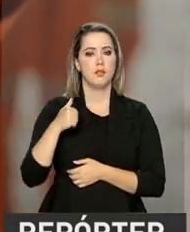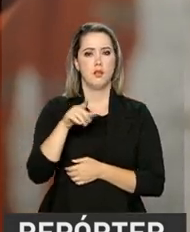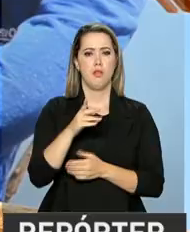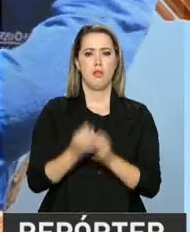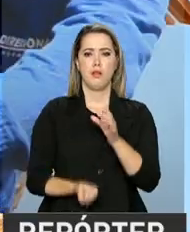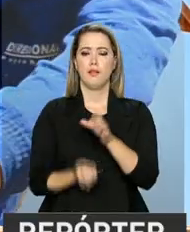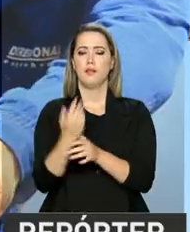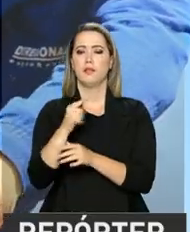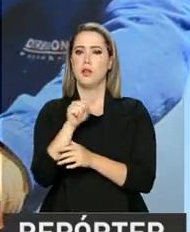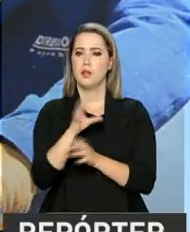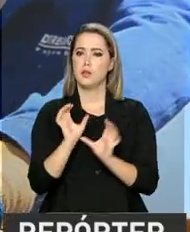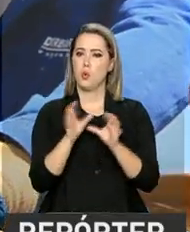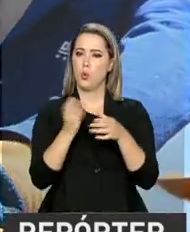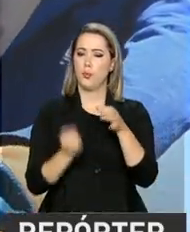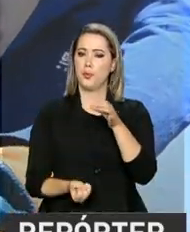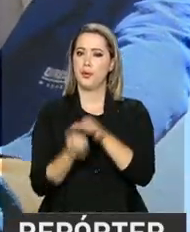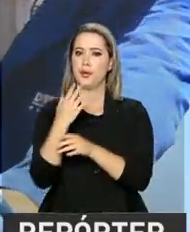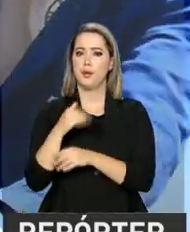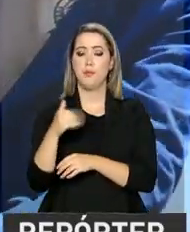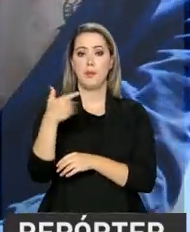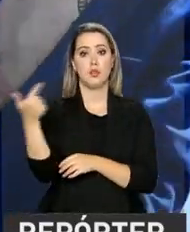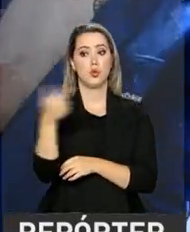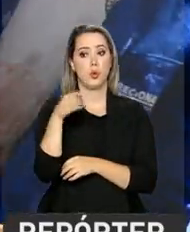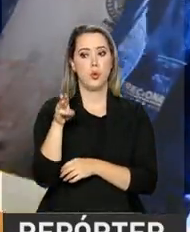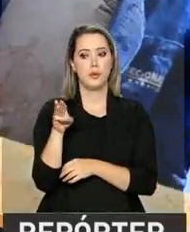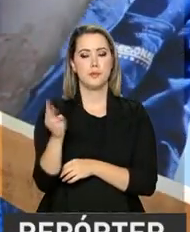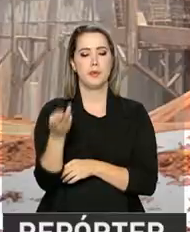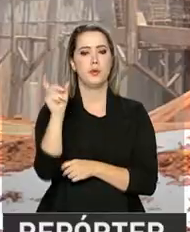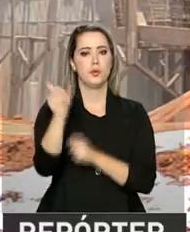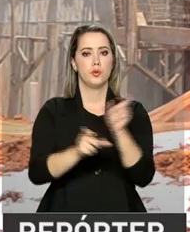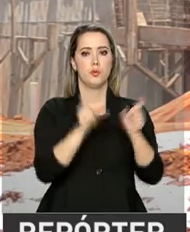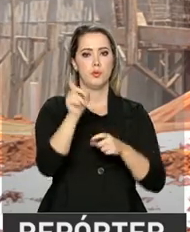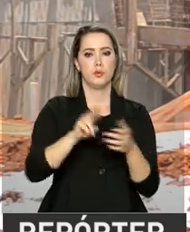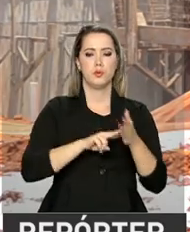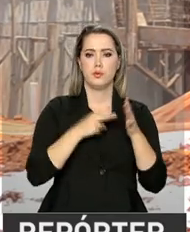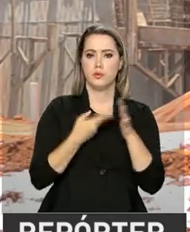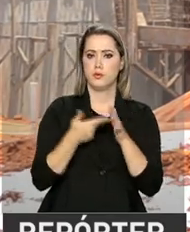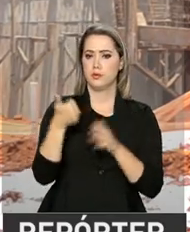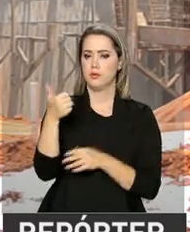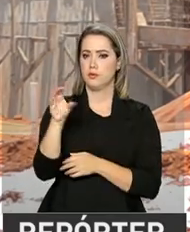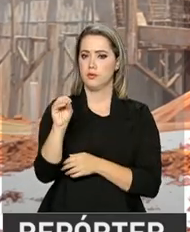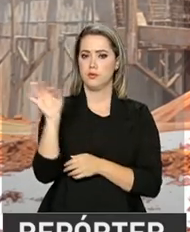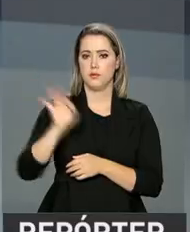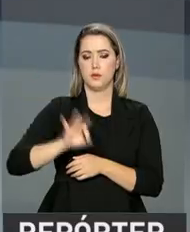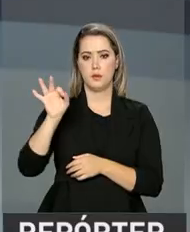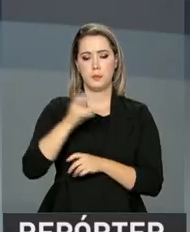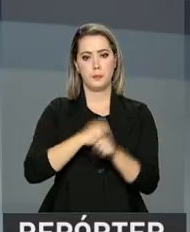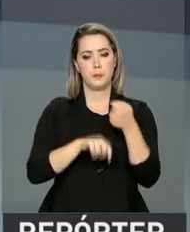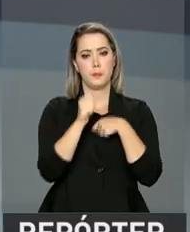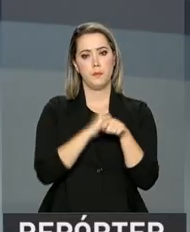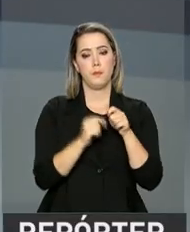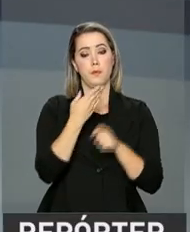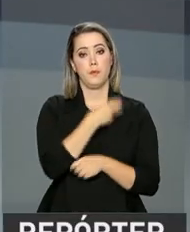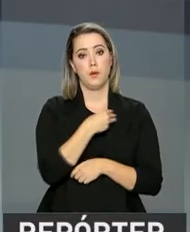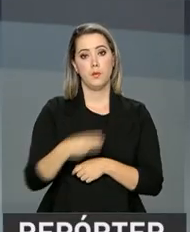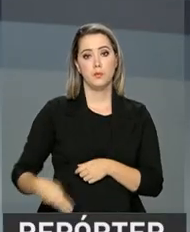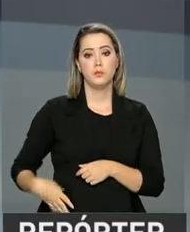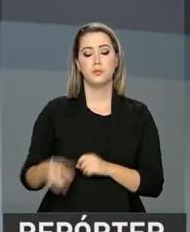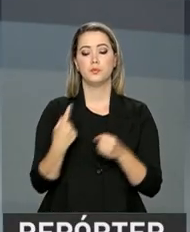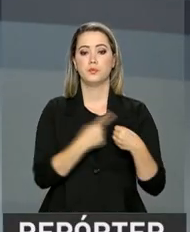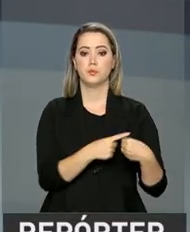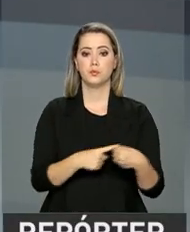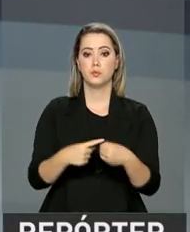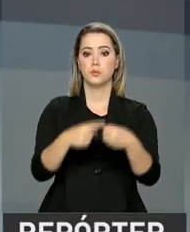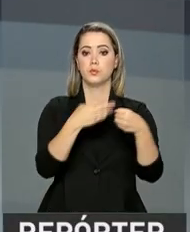de 2 milhões de pessoas e responde por cerca de 10% da economia brasileira. O ministro das Cidades,